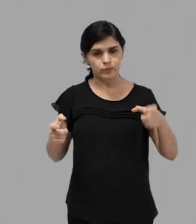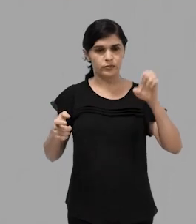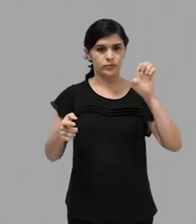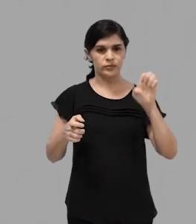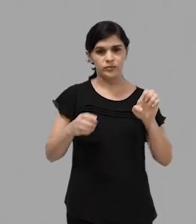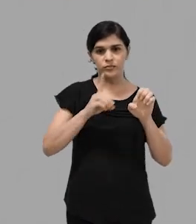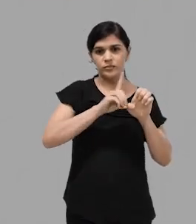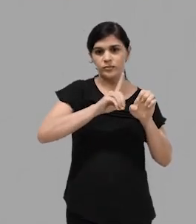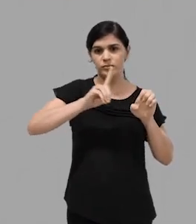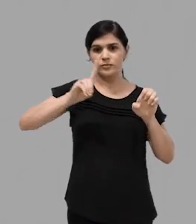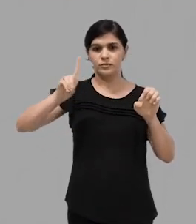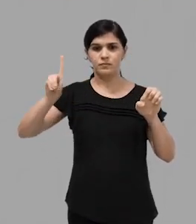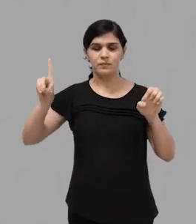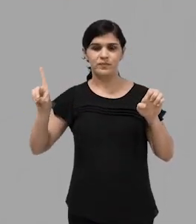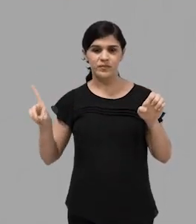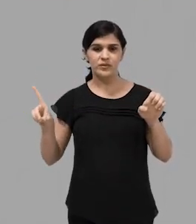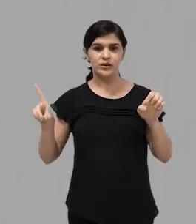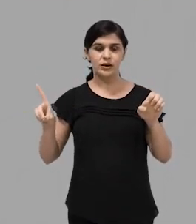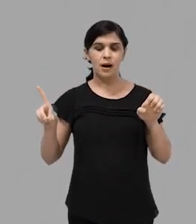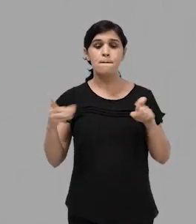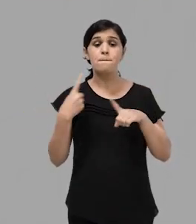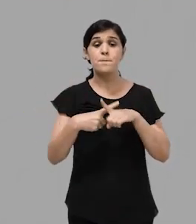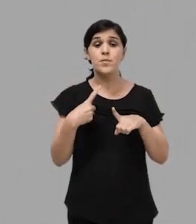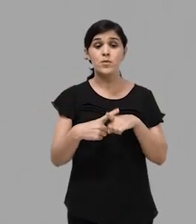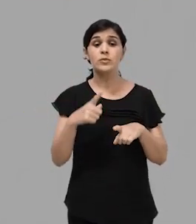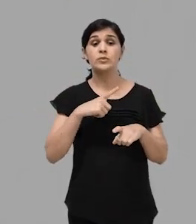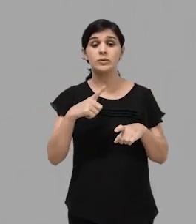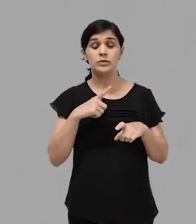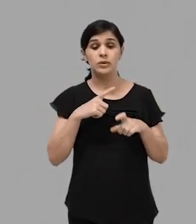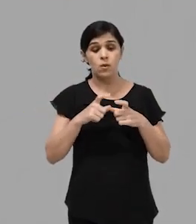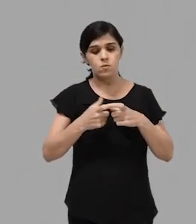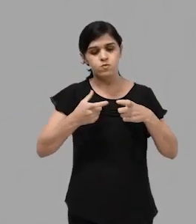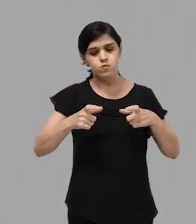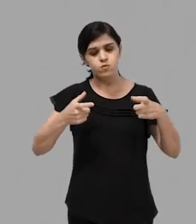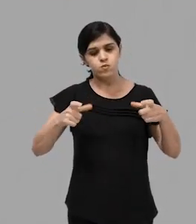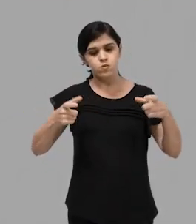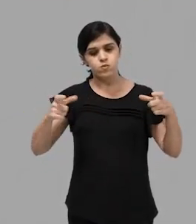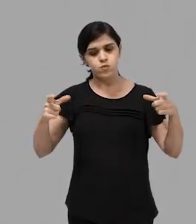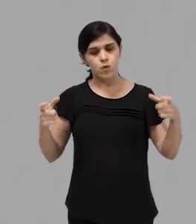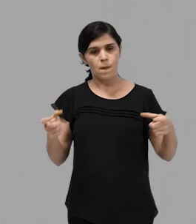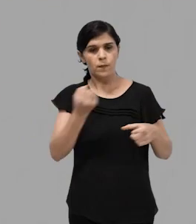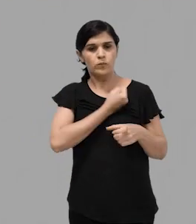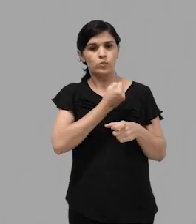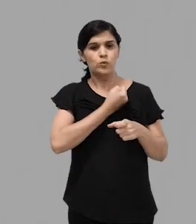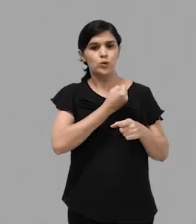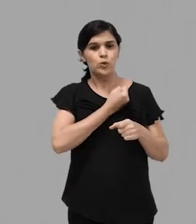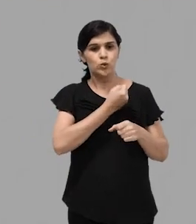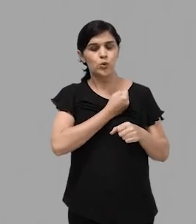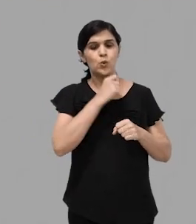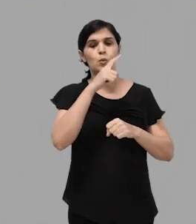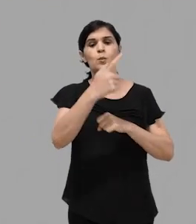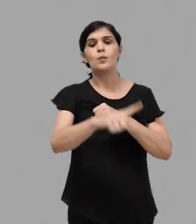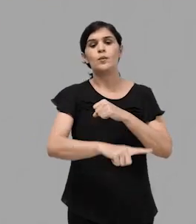porque nesse sentido eu tenho o aumento do número atômico. E aí, quanto mais